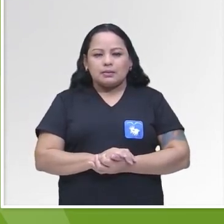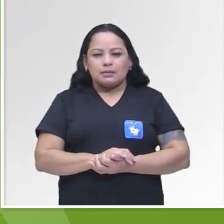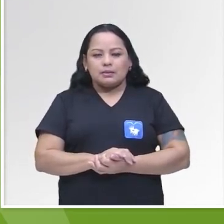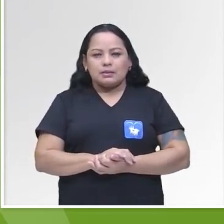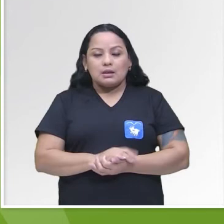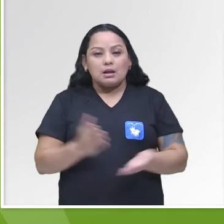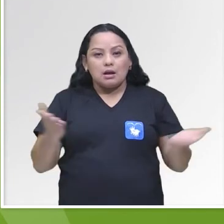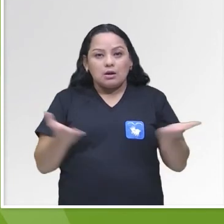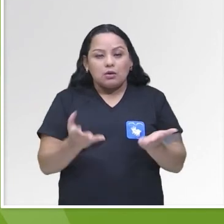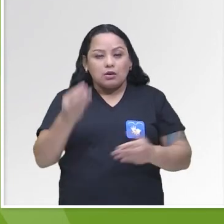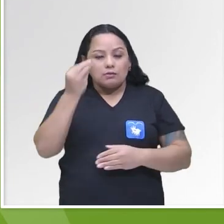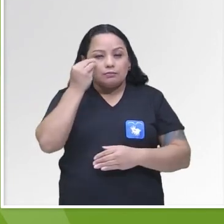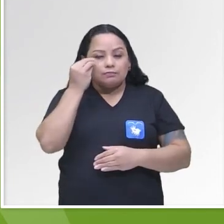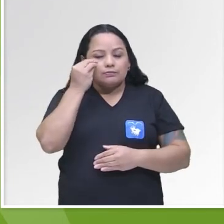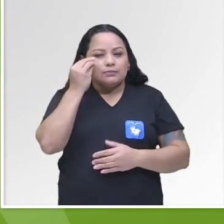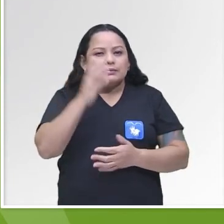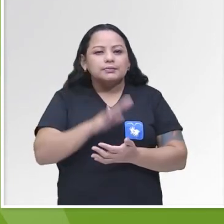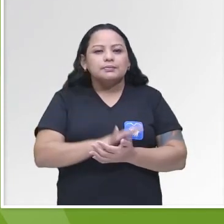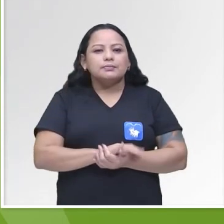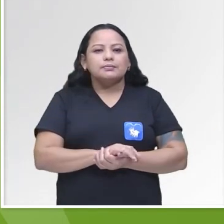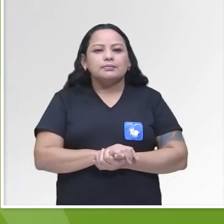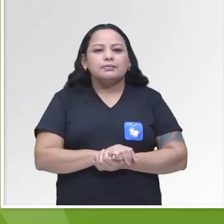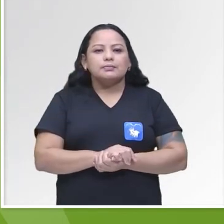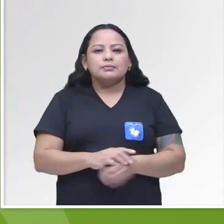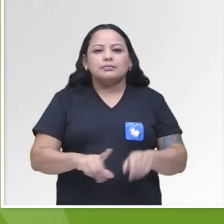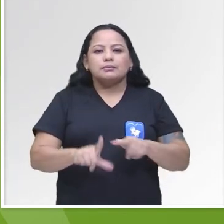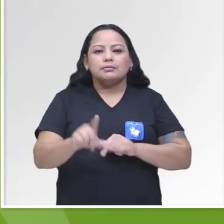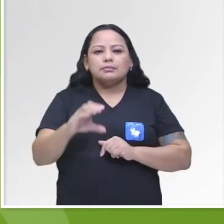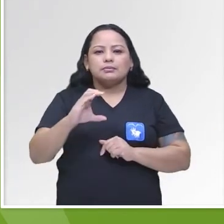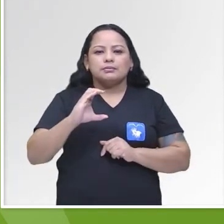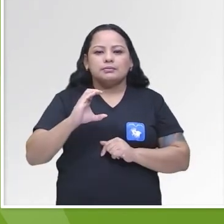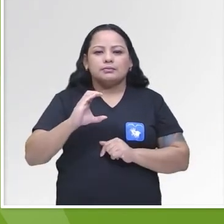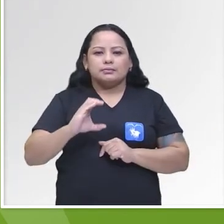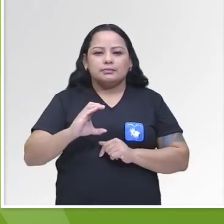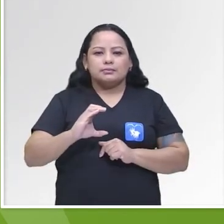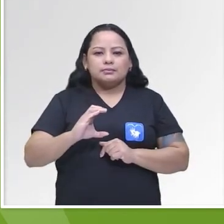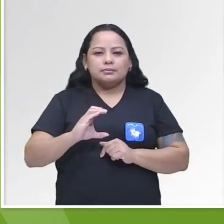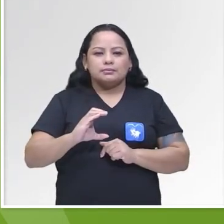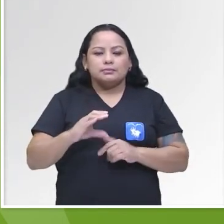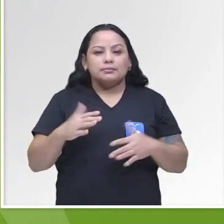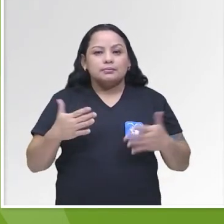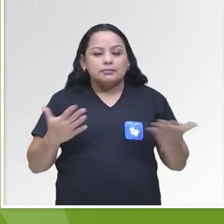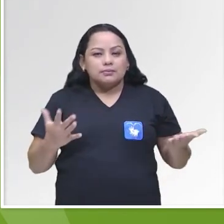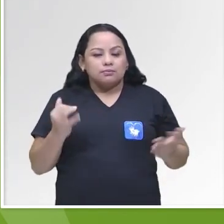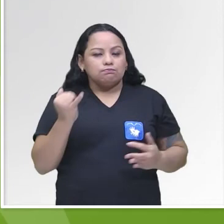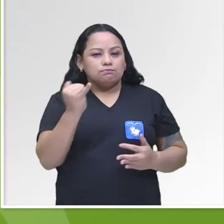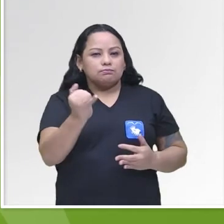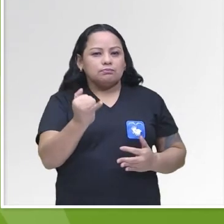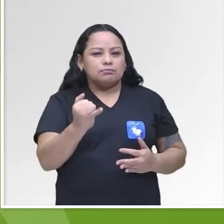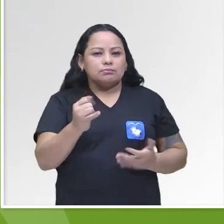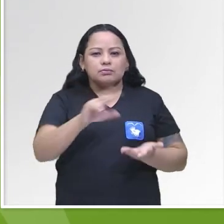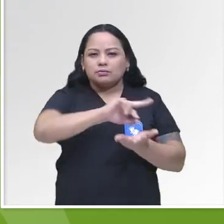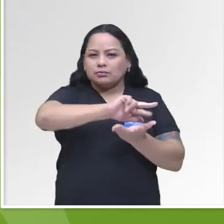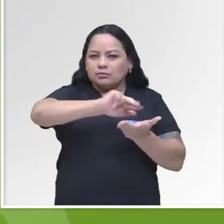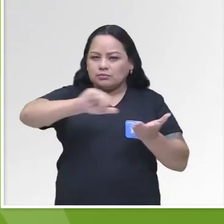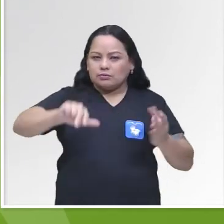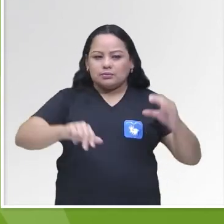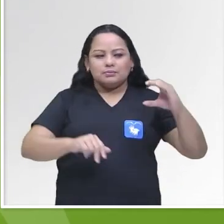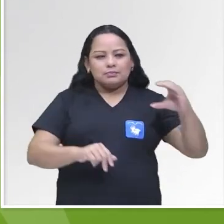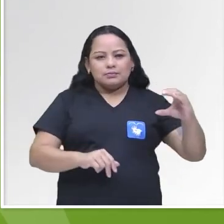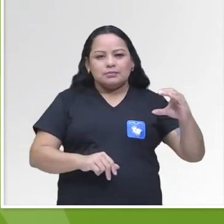Vamos agora analisar a letra C. Então, gente, aqui temos vários carbonos,